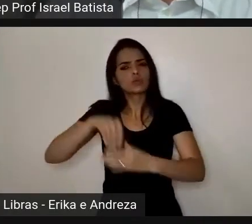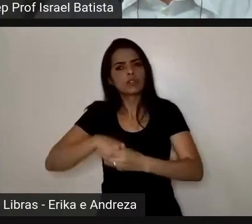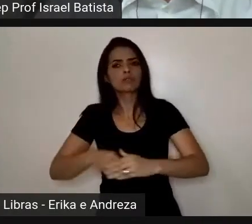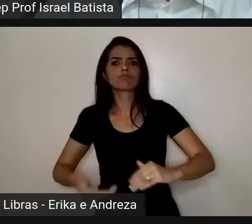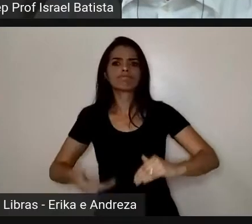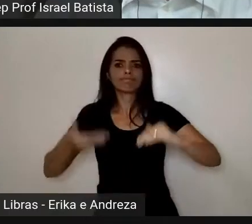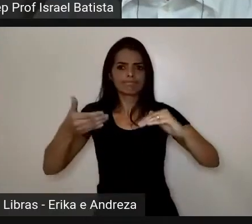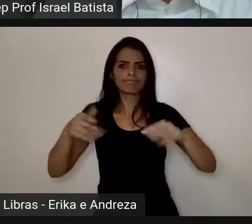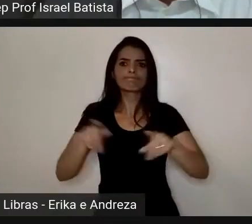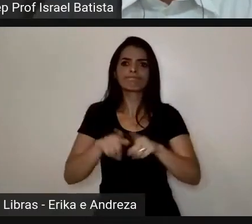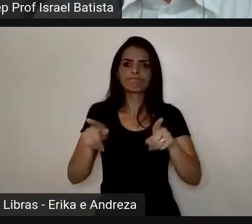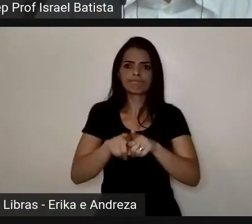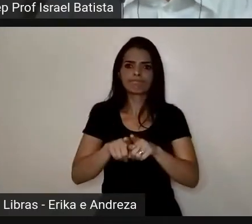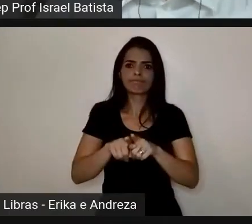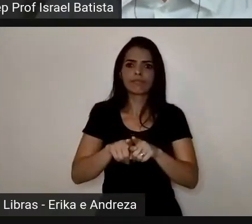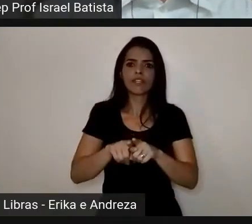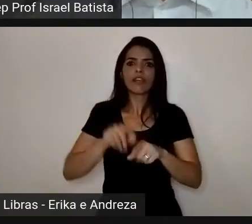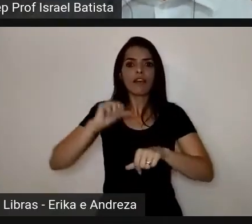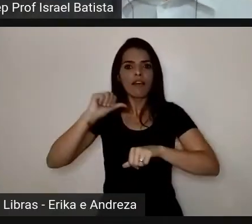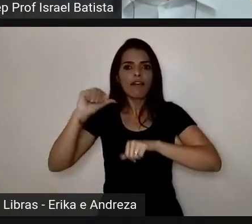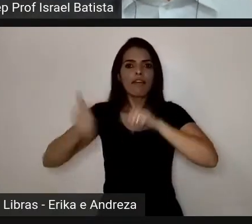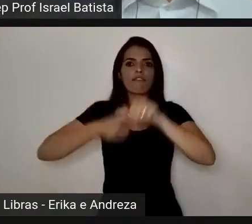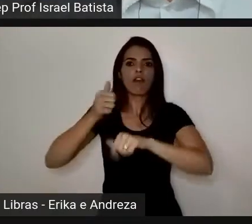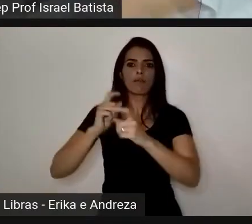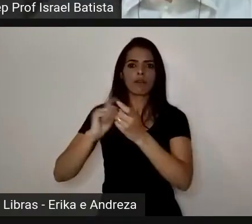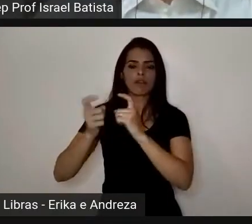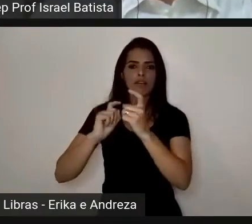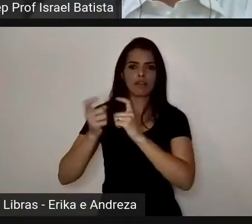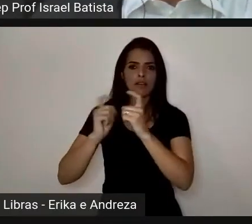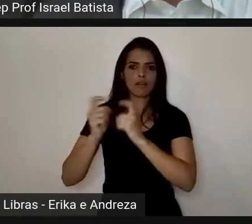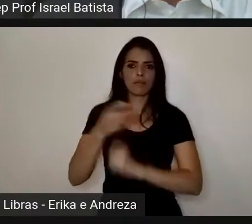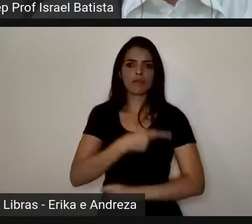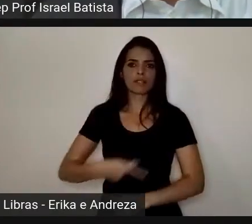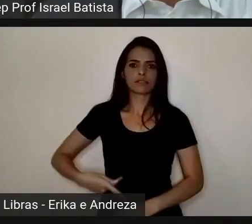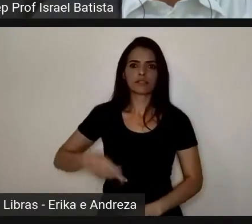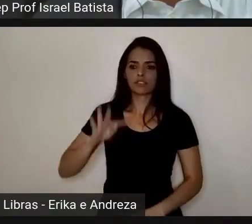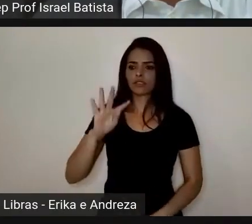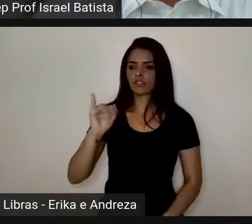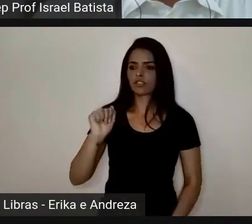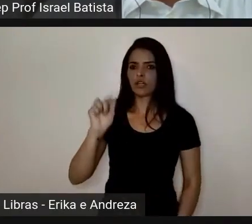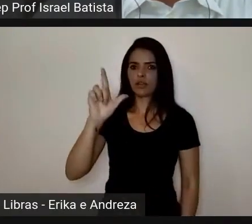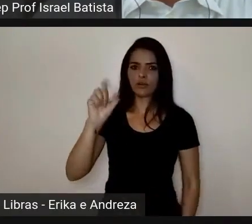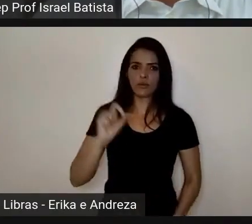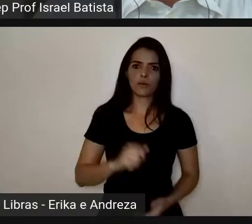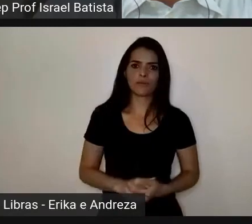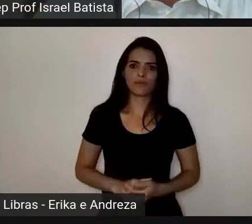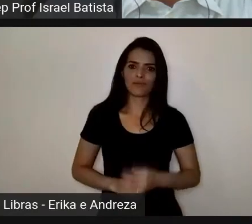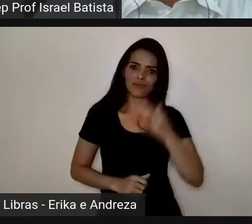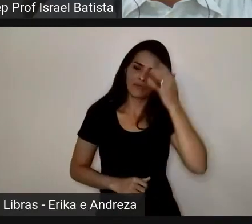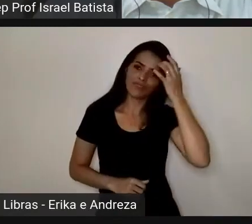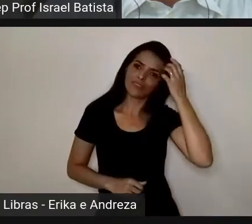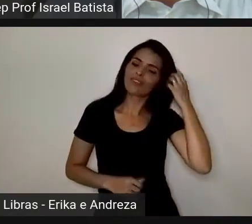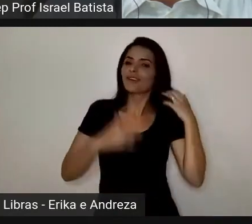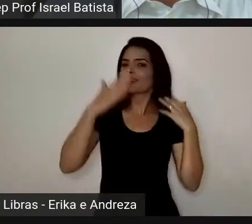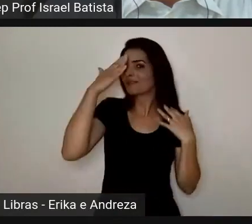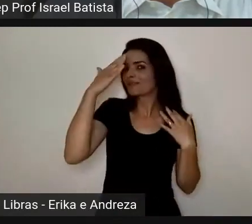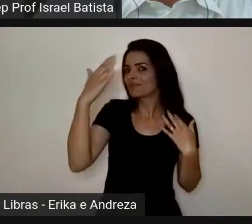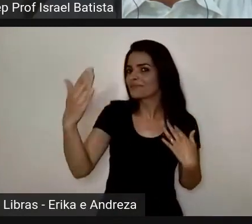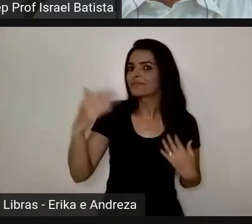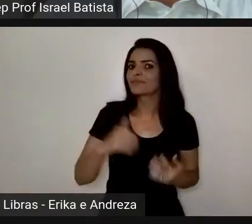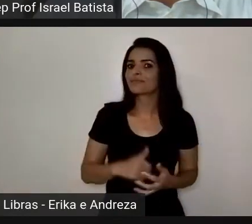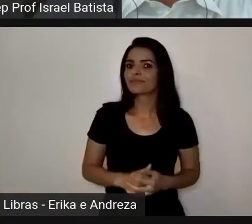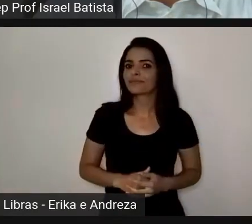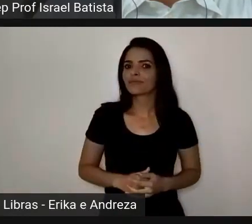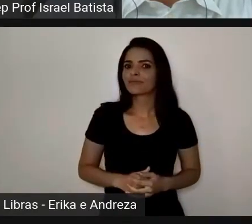à frente da reforma administrativa presidida pelo deputado Tiago. Muito obrigada, deputado professor Israel.